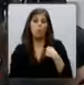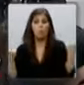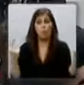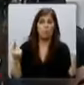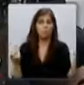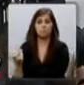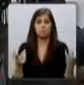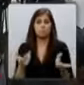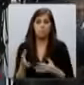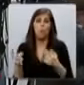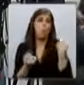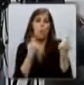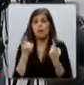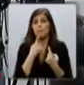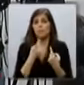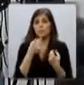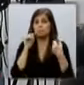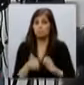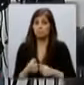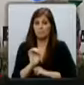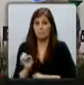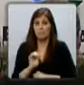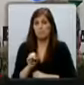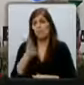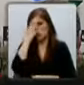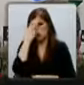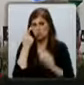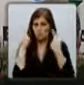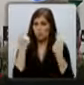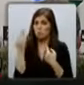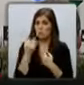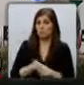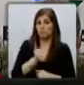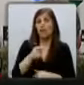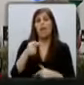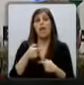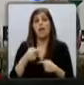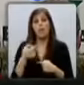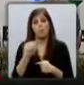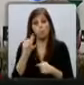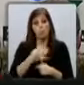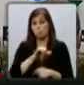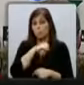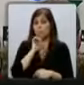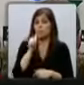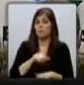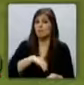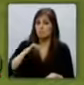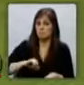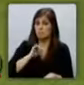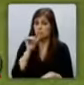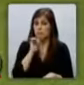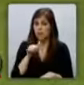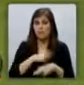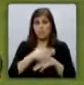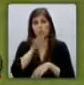seria pouca. A história e os números correm a favor do Porto. Esta época, os azuis e brancos ainda não perderam na Liga dos Campeões e só saíram da Suíça com